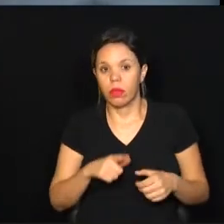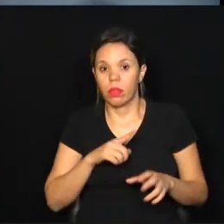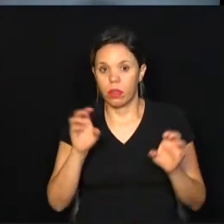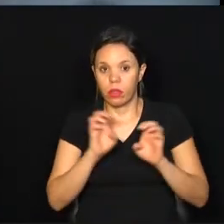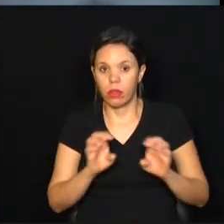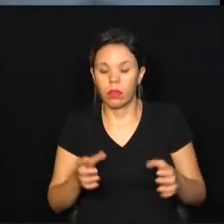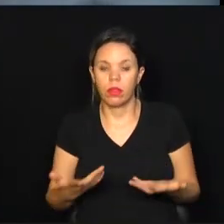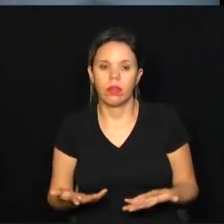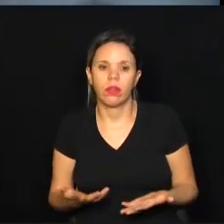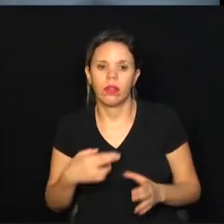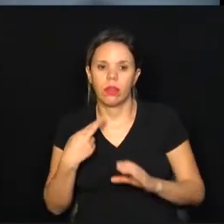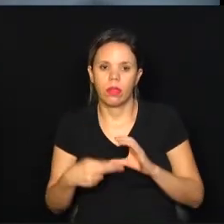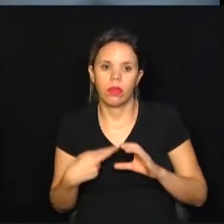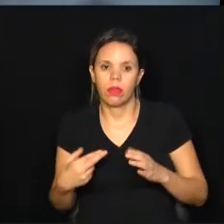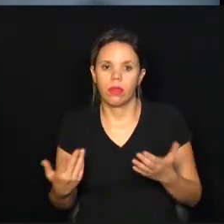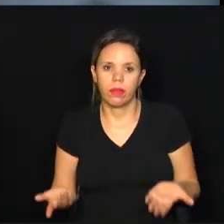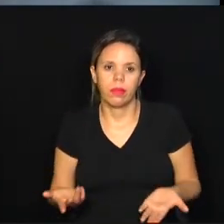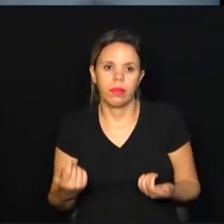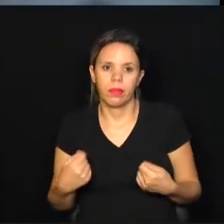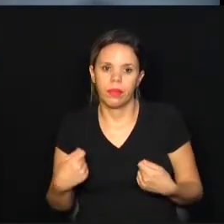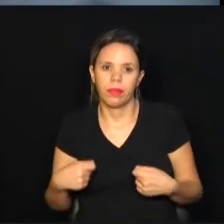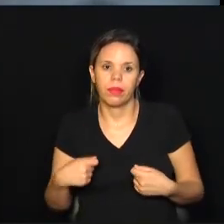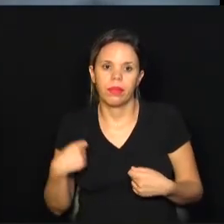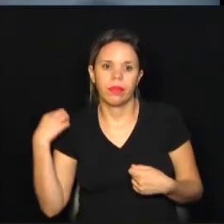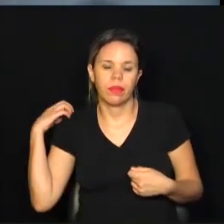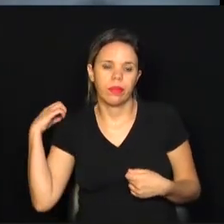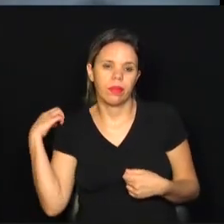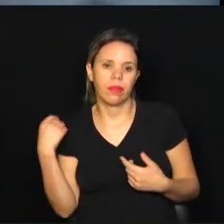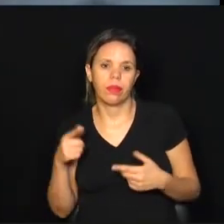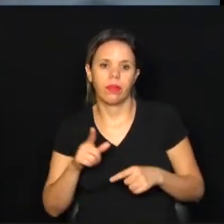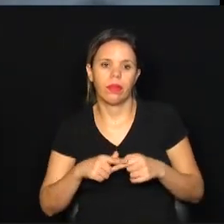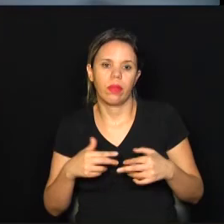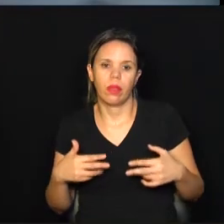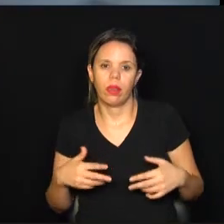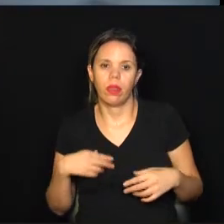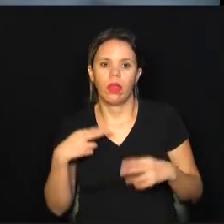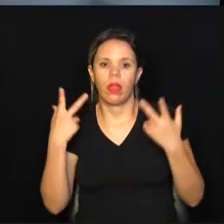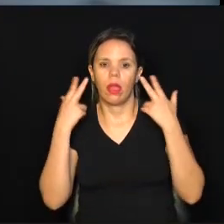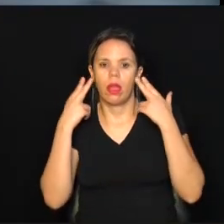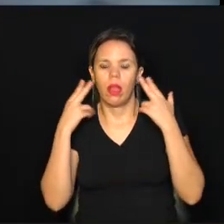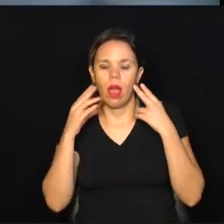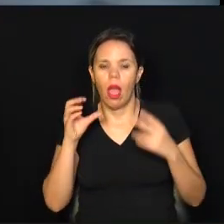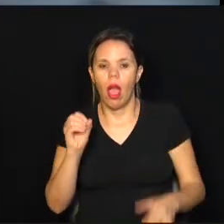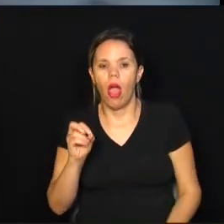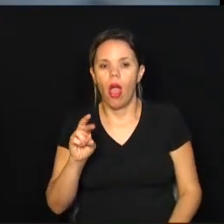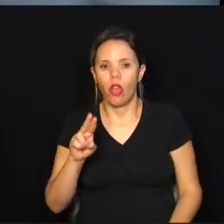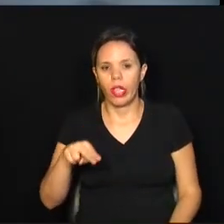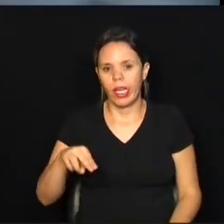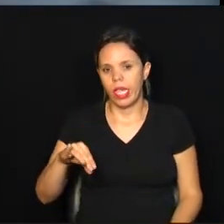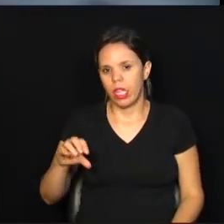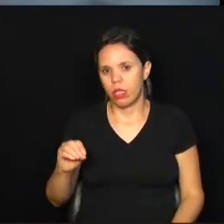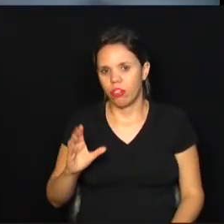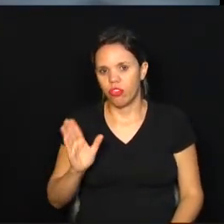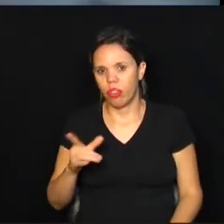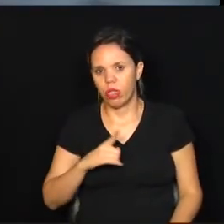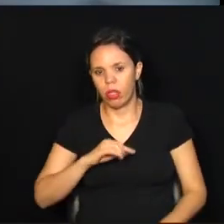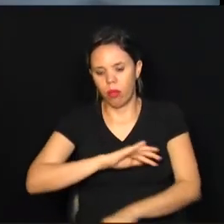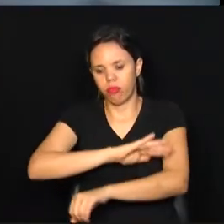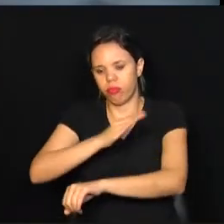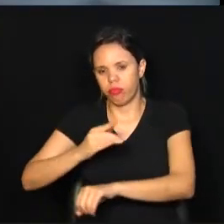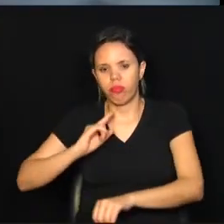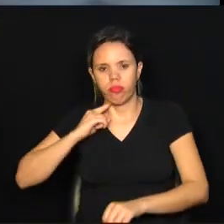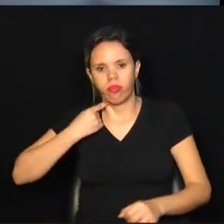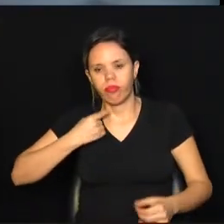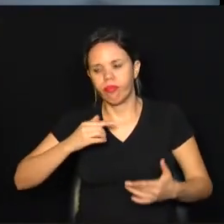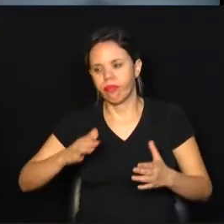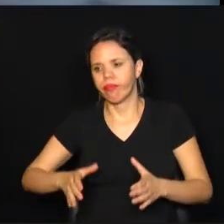estrutura de reciclagem, né? De inorgânicos. Por exemplo, a região do Campo Grande, que já tem o aterro sanitário ali